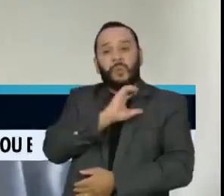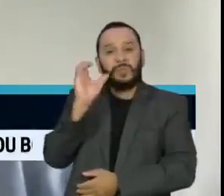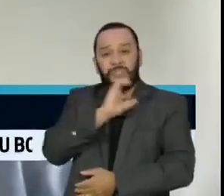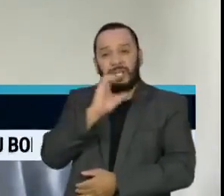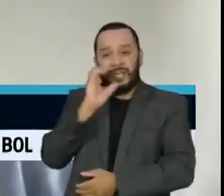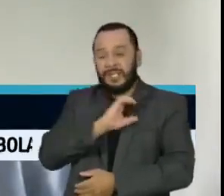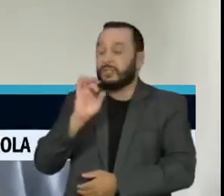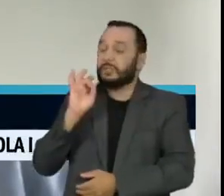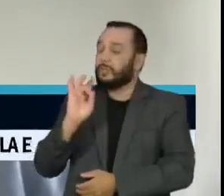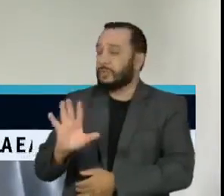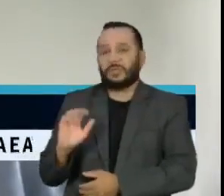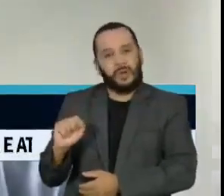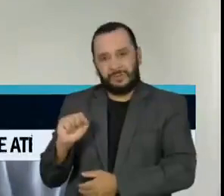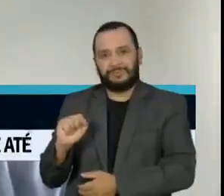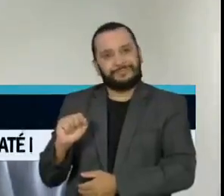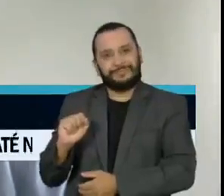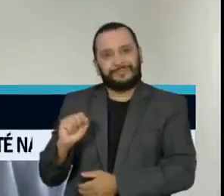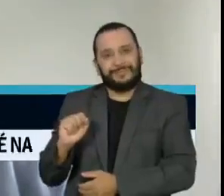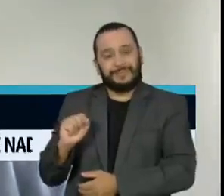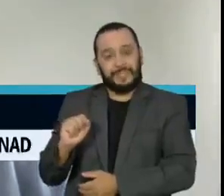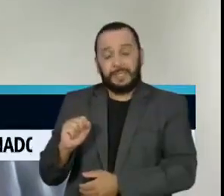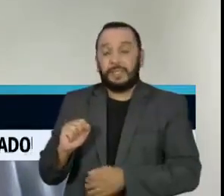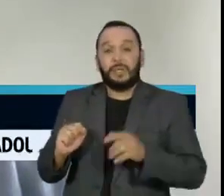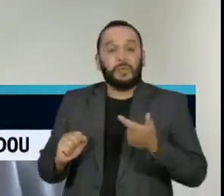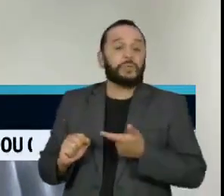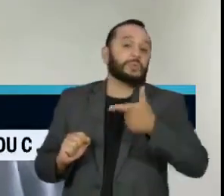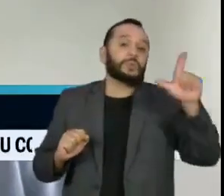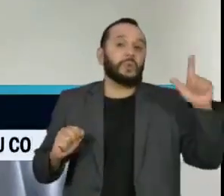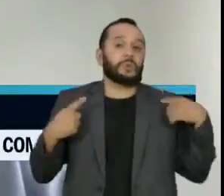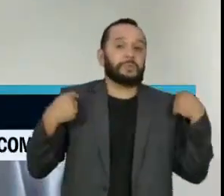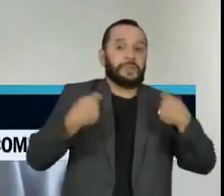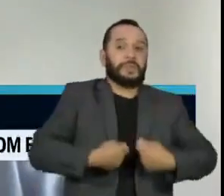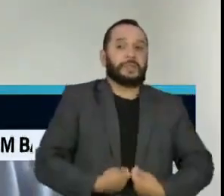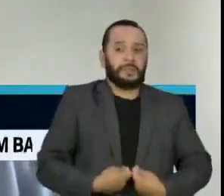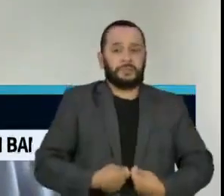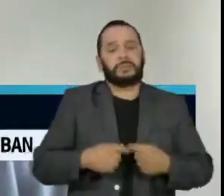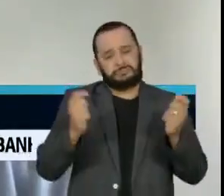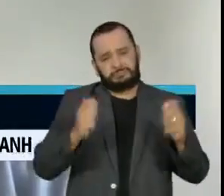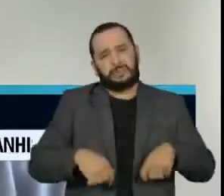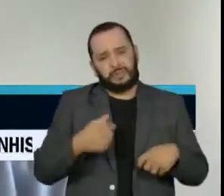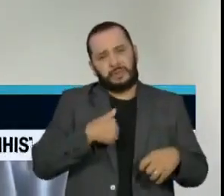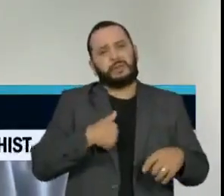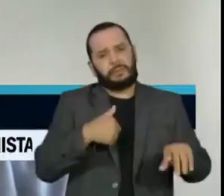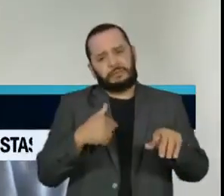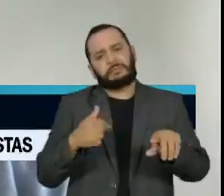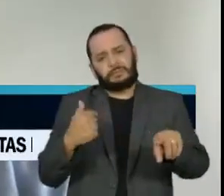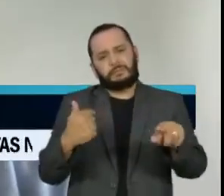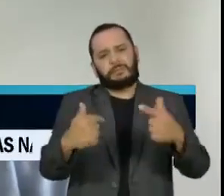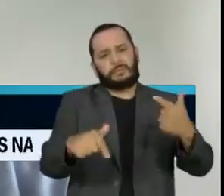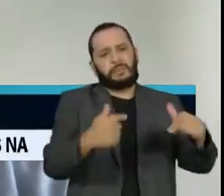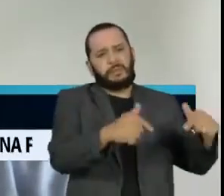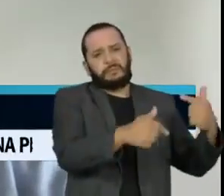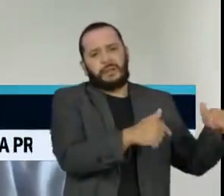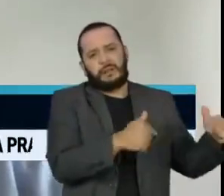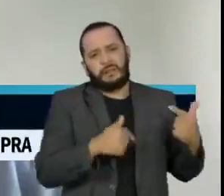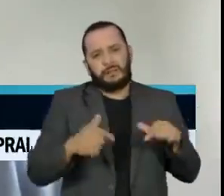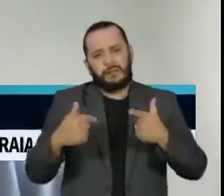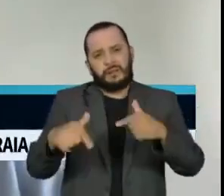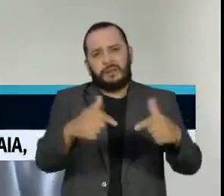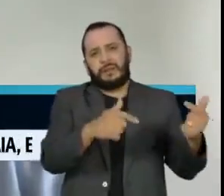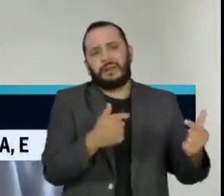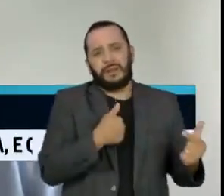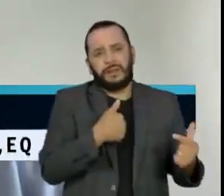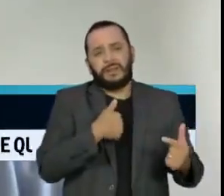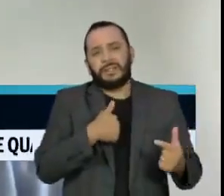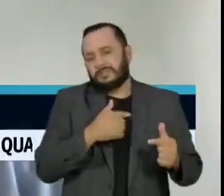forem submetidas ao tribunal. E os demais ministros irão ter a possibilidade de fazer avançar